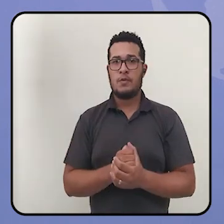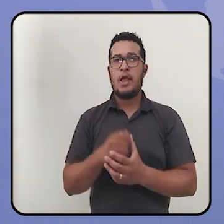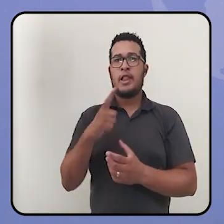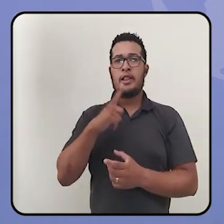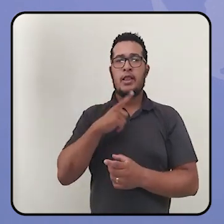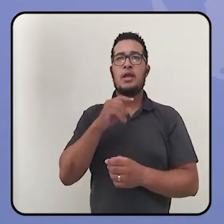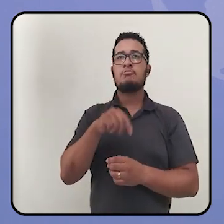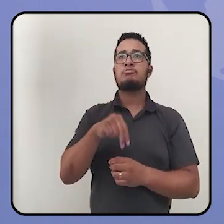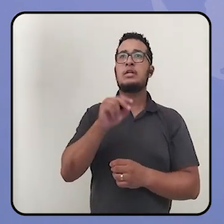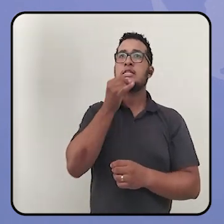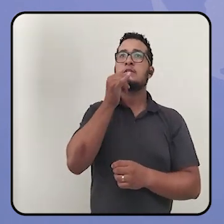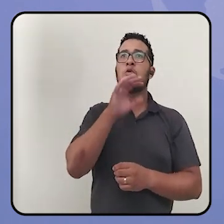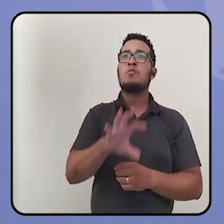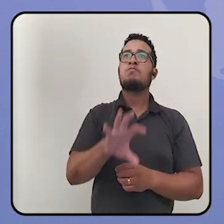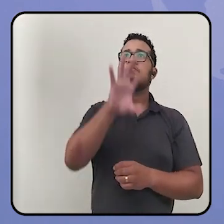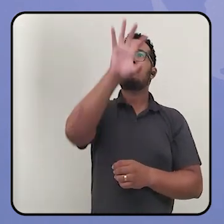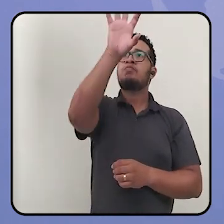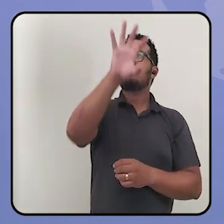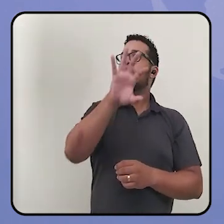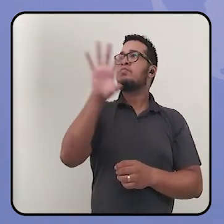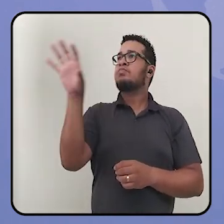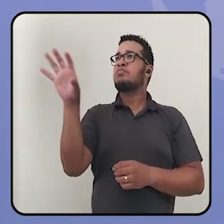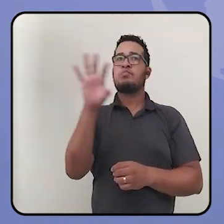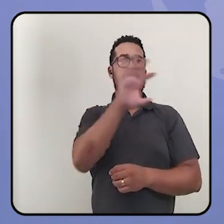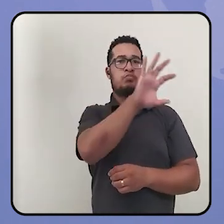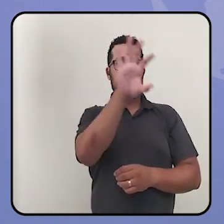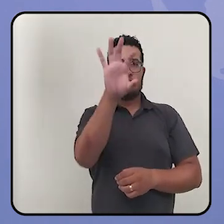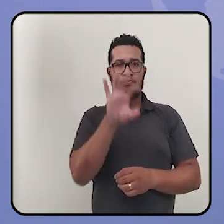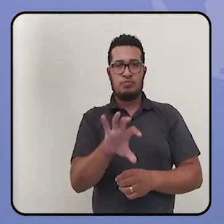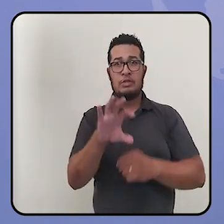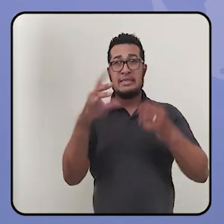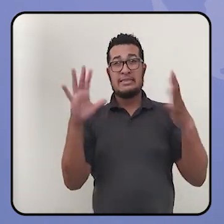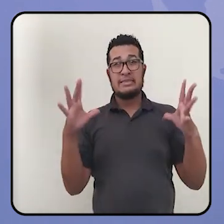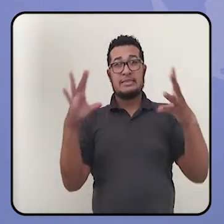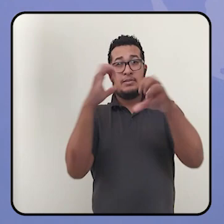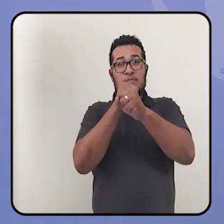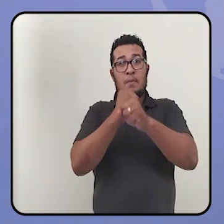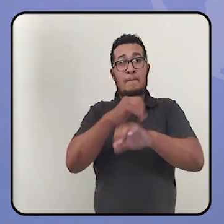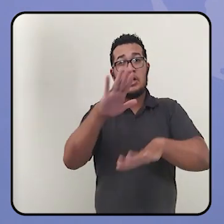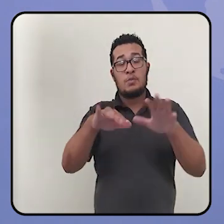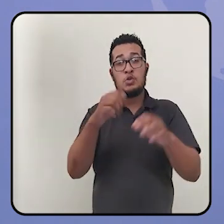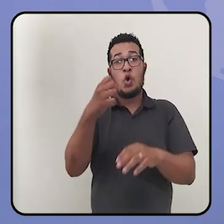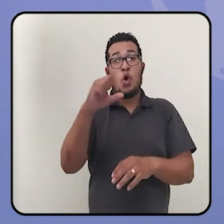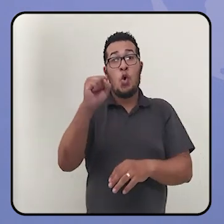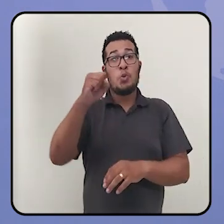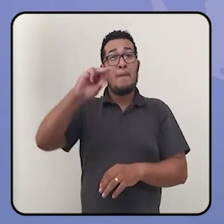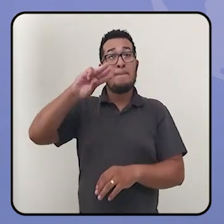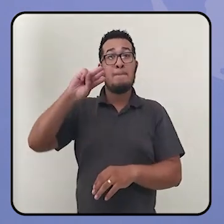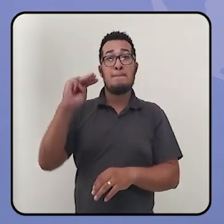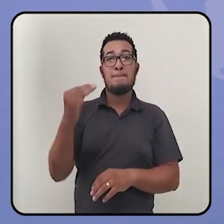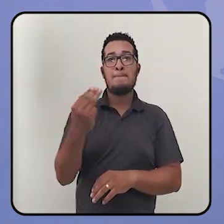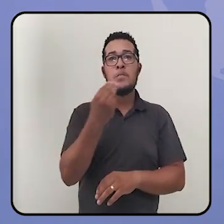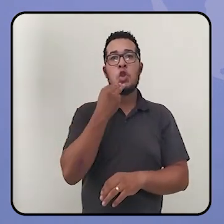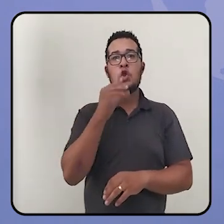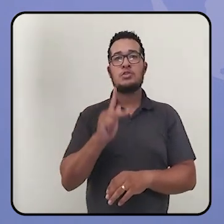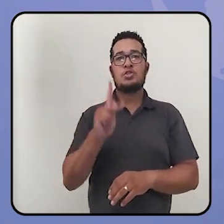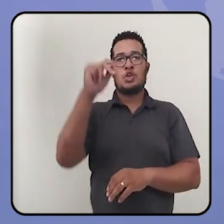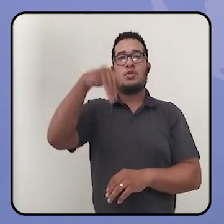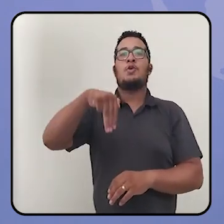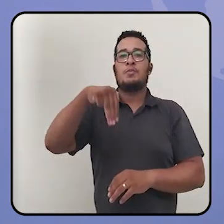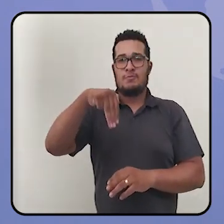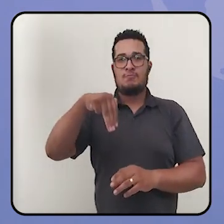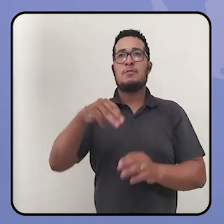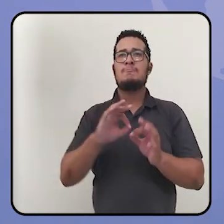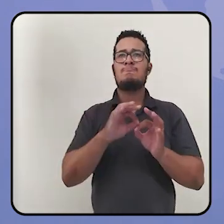sua residência. Não significa que ela não saía, ela saía sim, ela ia em busca de outros alimentos, porém ela retornava. Ela tinha um lugar